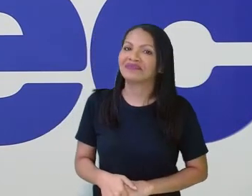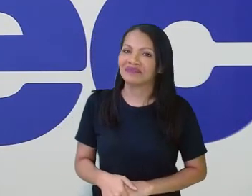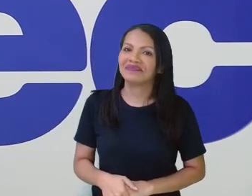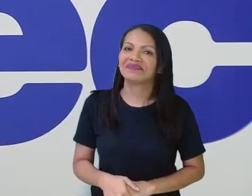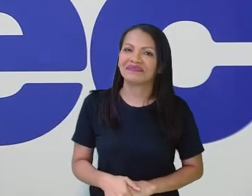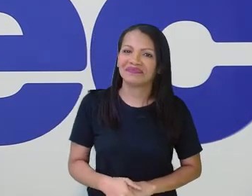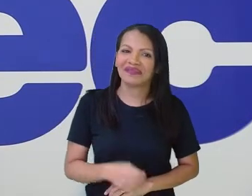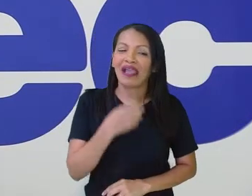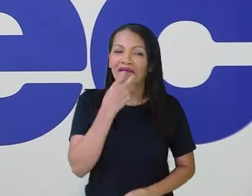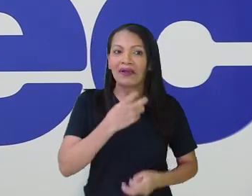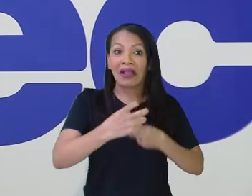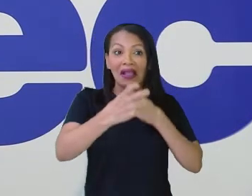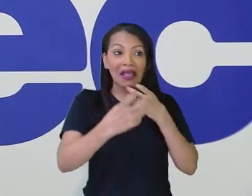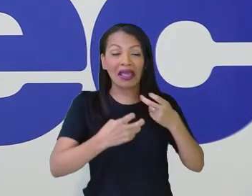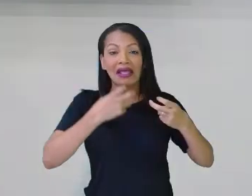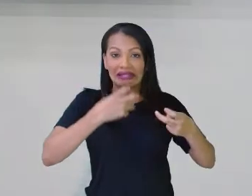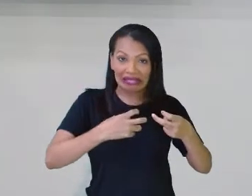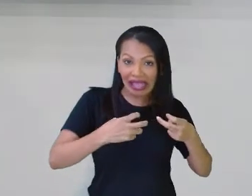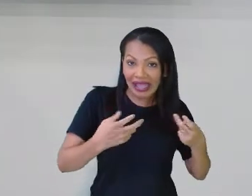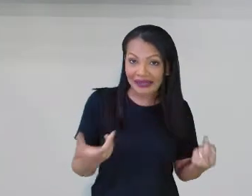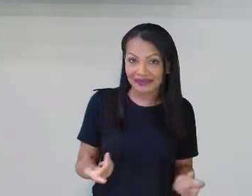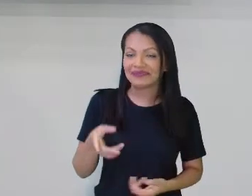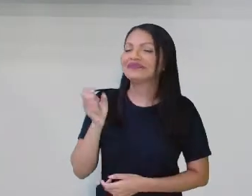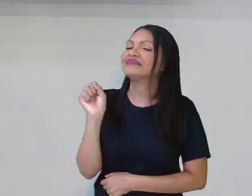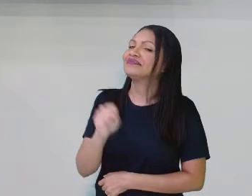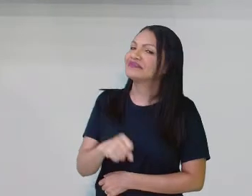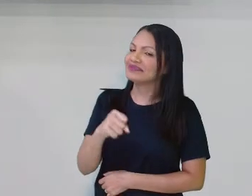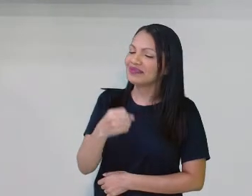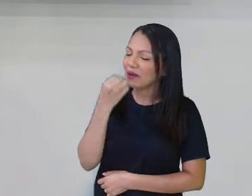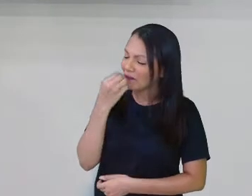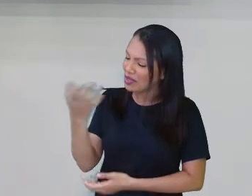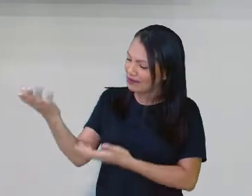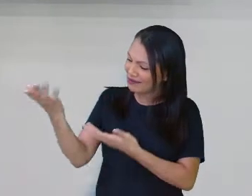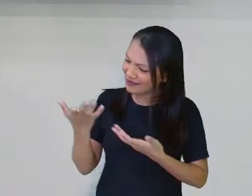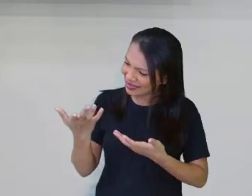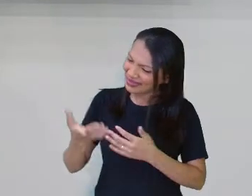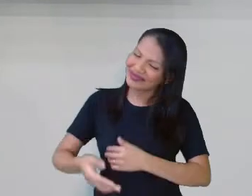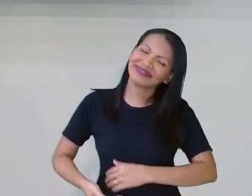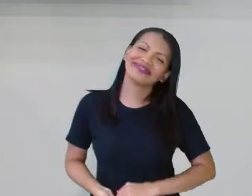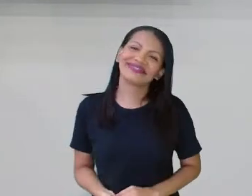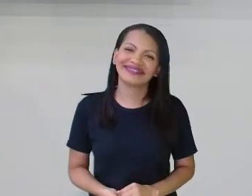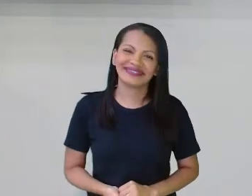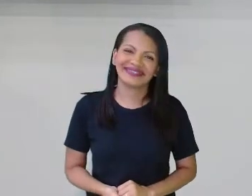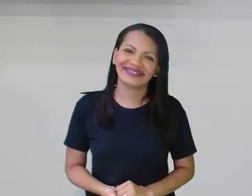alto! Isso mesmo, Carijó.